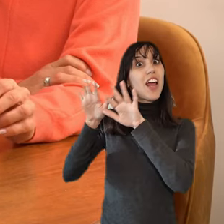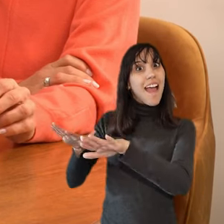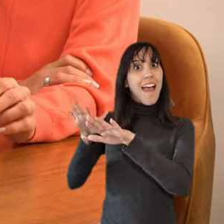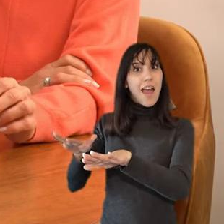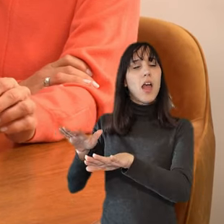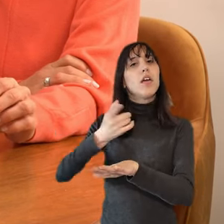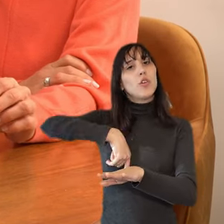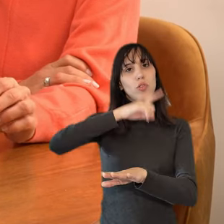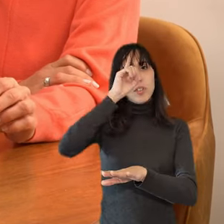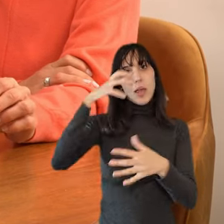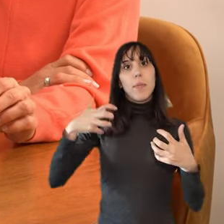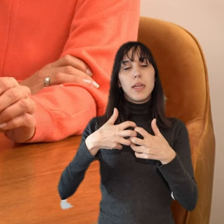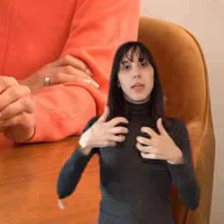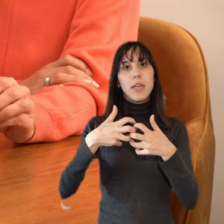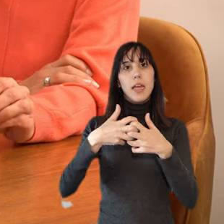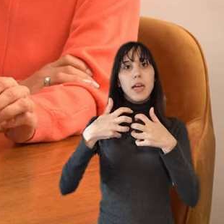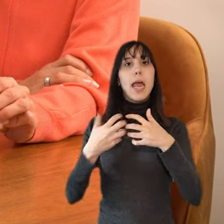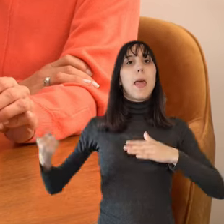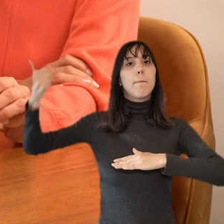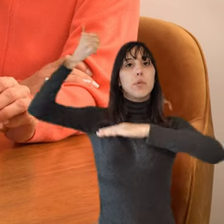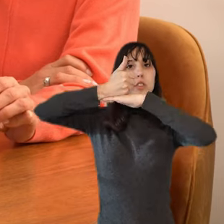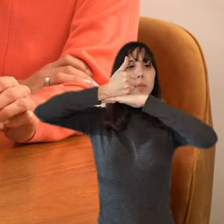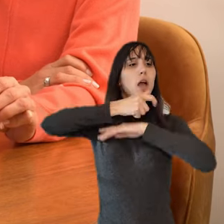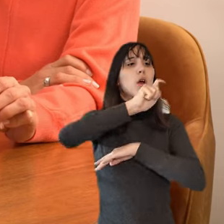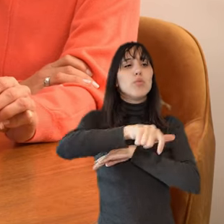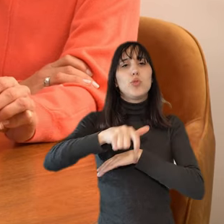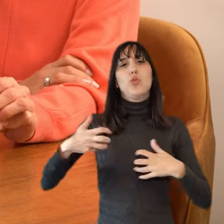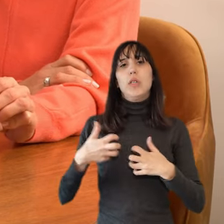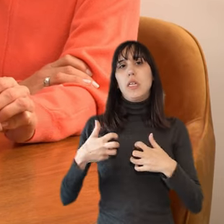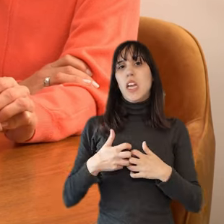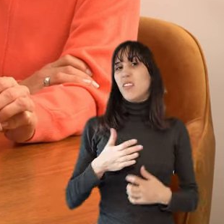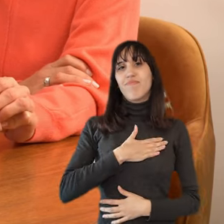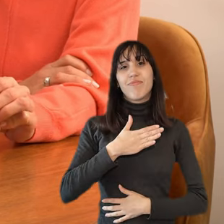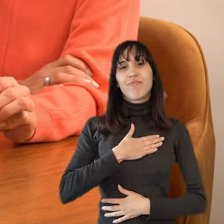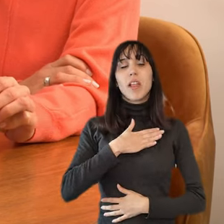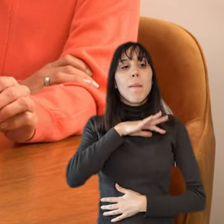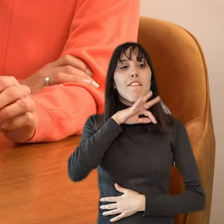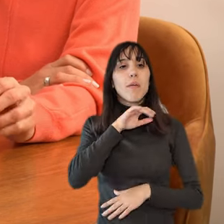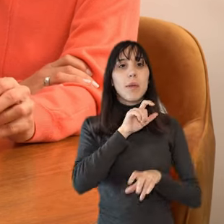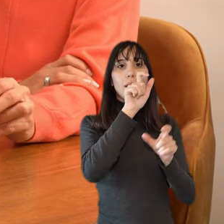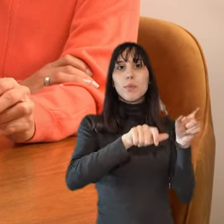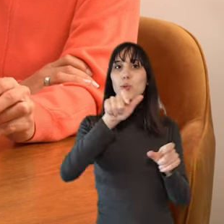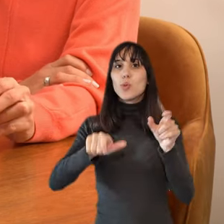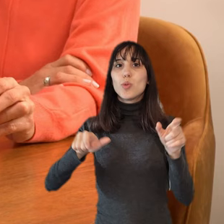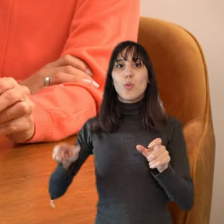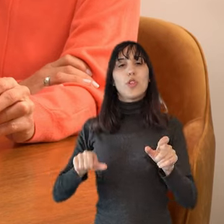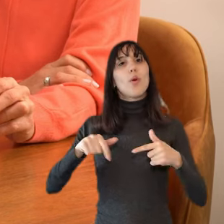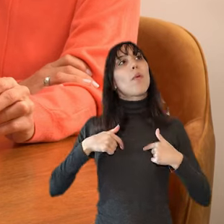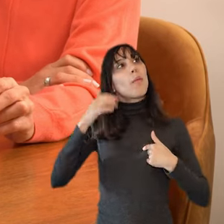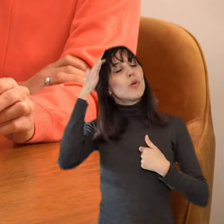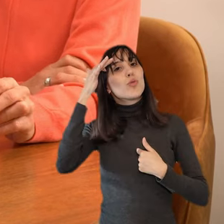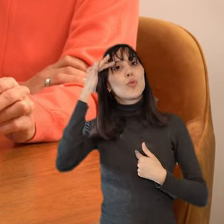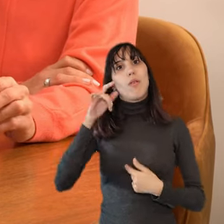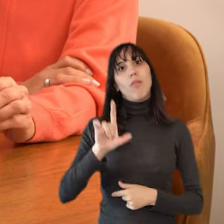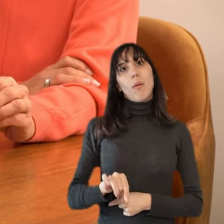sabemos que as Guerras vêm do Topo não vem propriamente da população não é essas famílias que também têm os seus sonhos não é